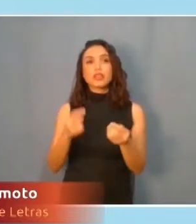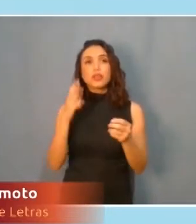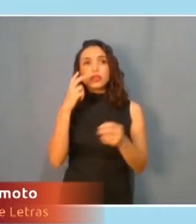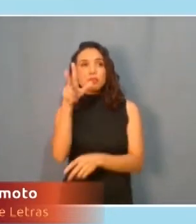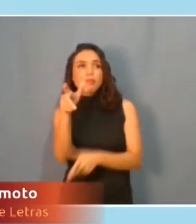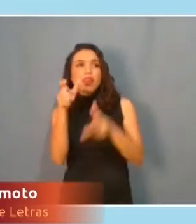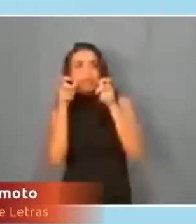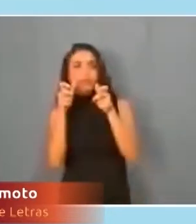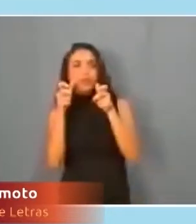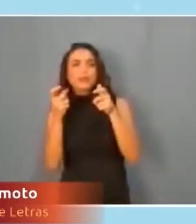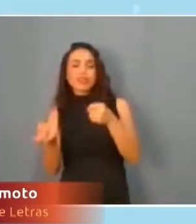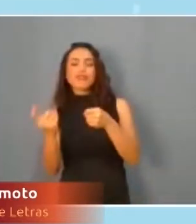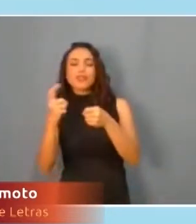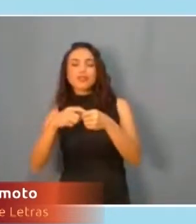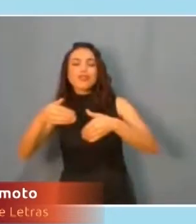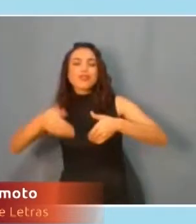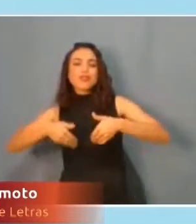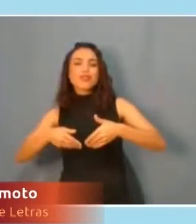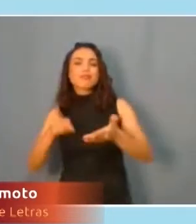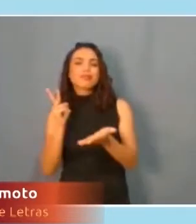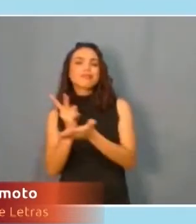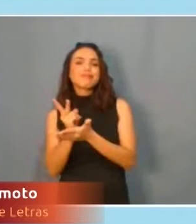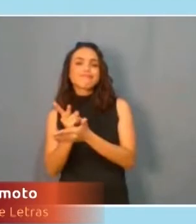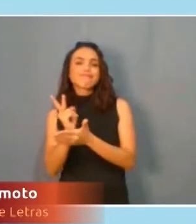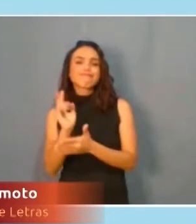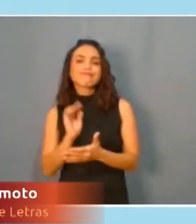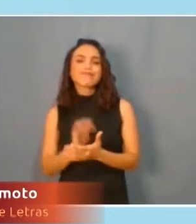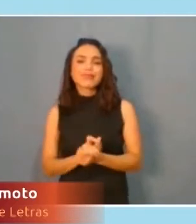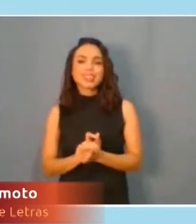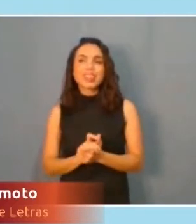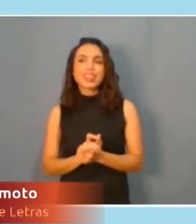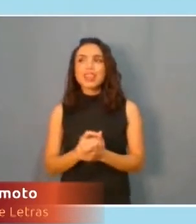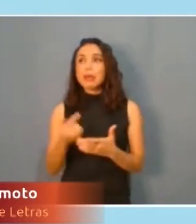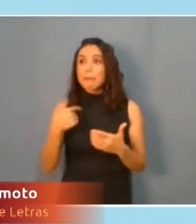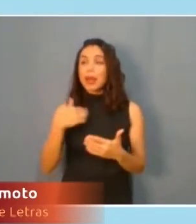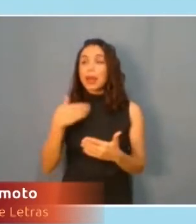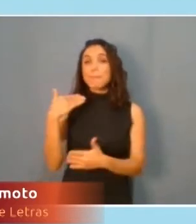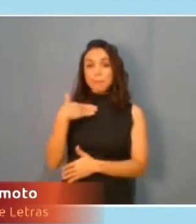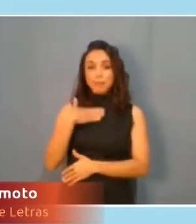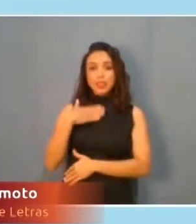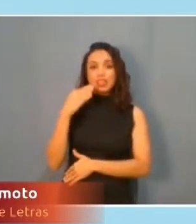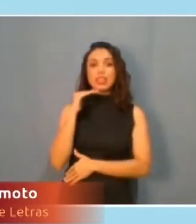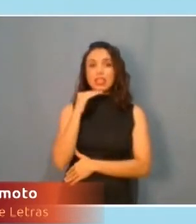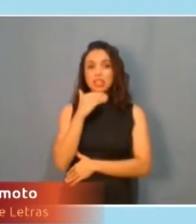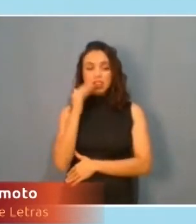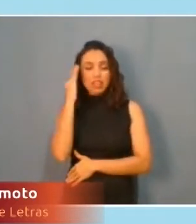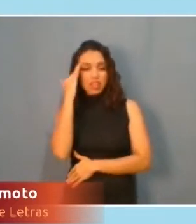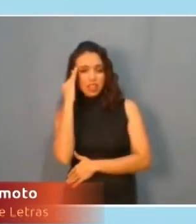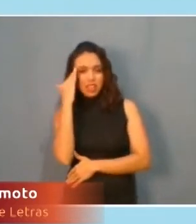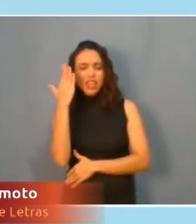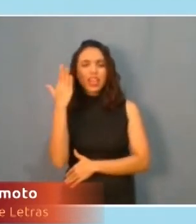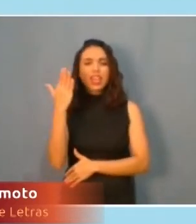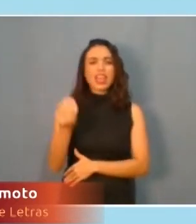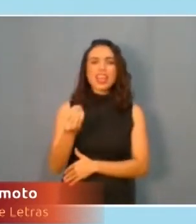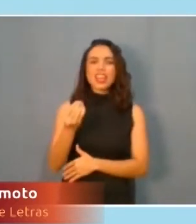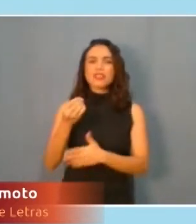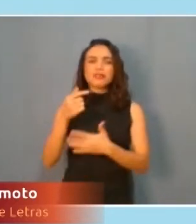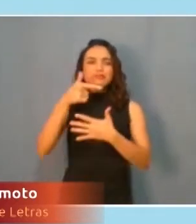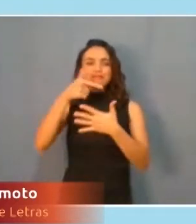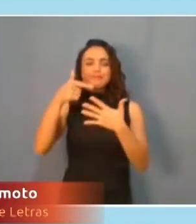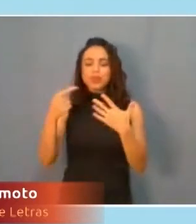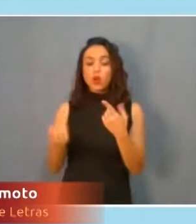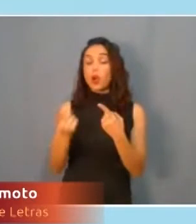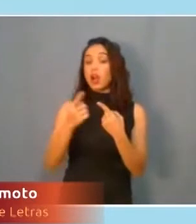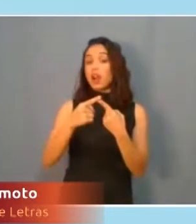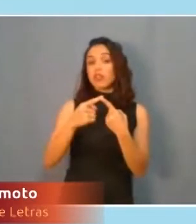voltar. E, no meu entender, são diversas causas. Uma causa é a falta de renda. Porque no